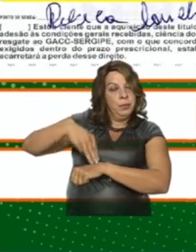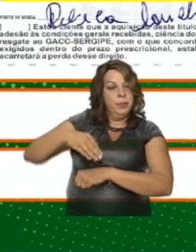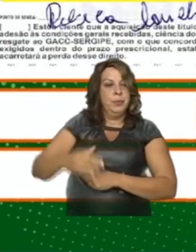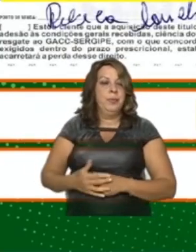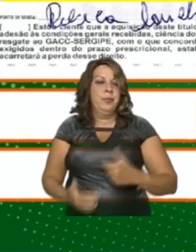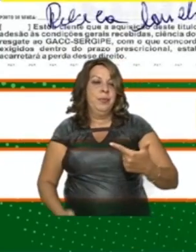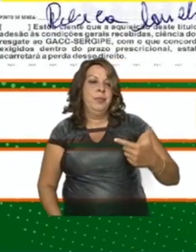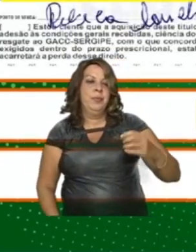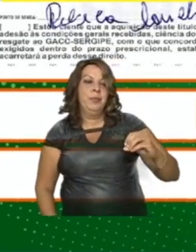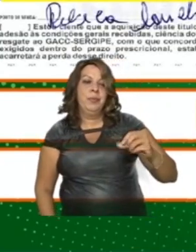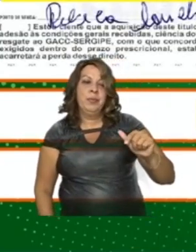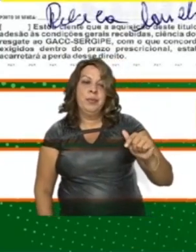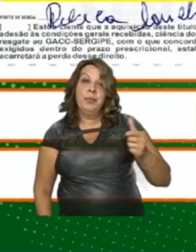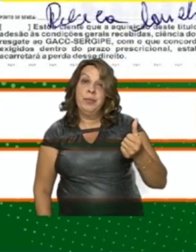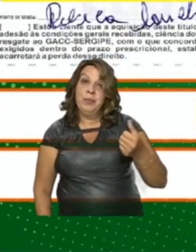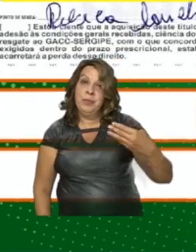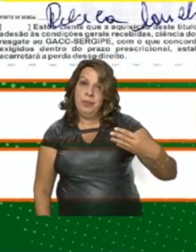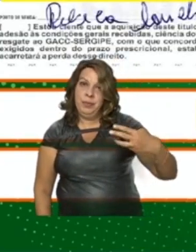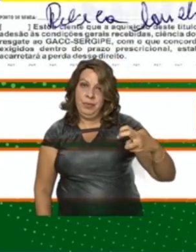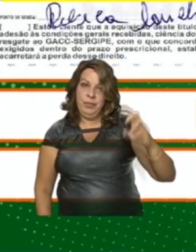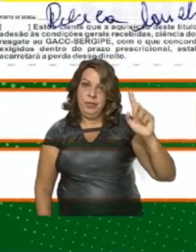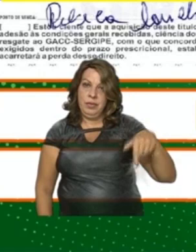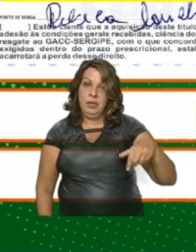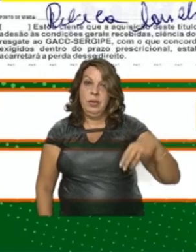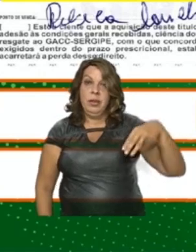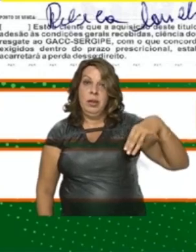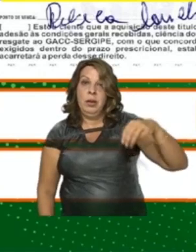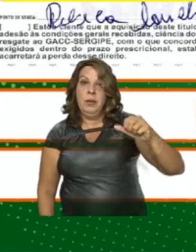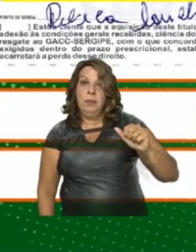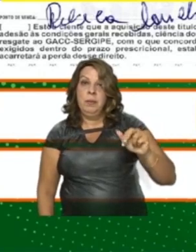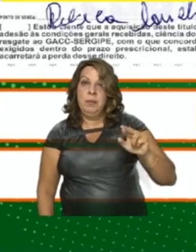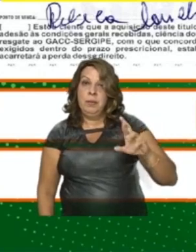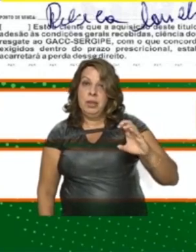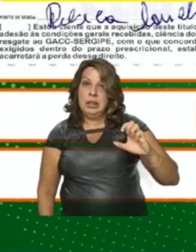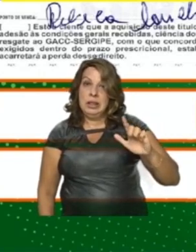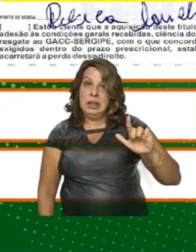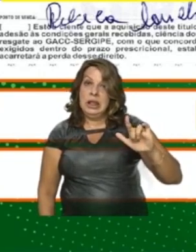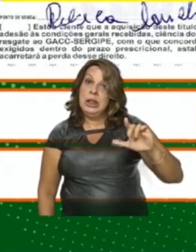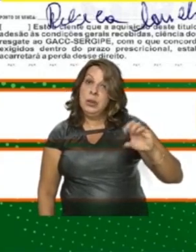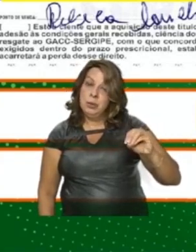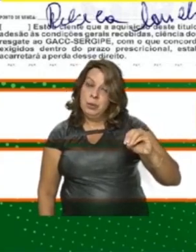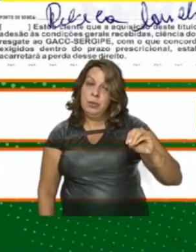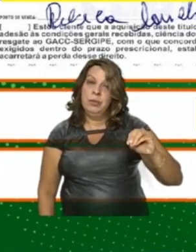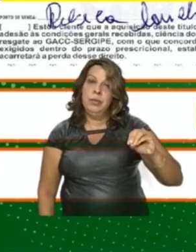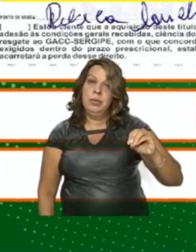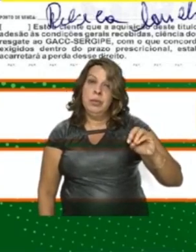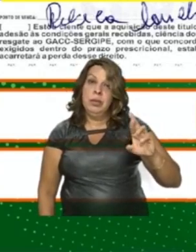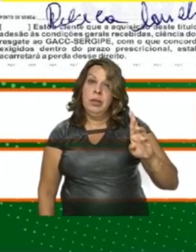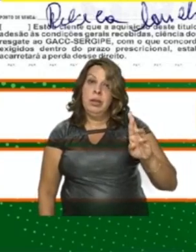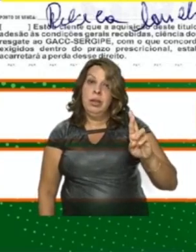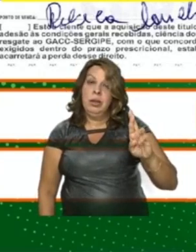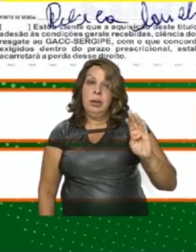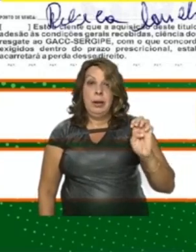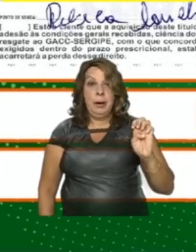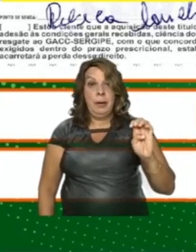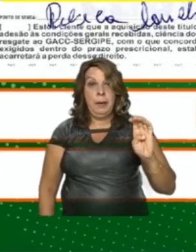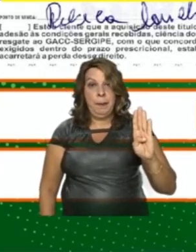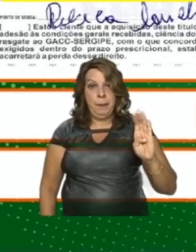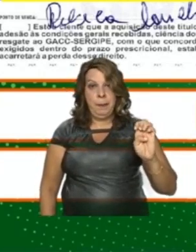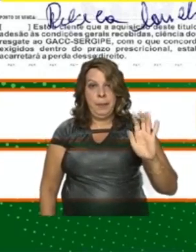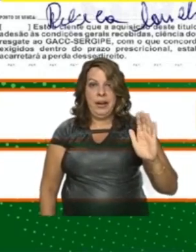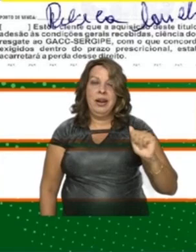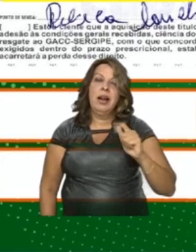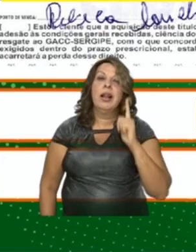Anuncio 207645, é o Marcelino Monteiro da Silva, tá? A Rebeca Lanches foi pé quente da